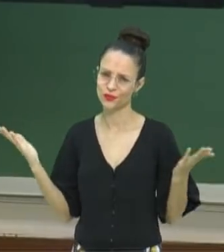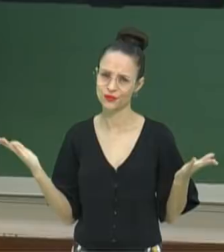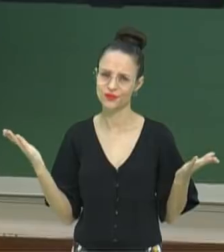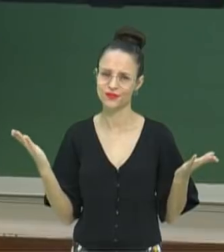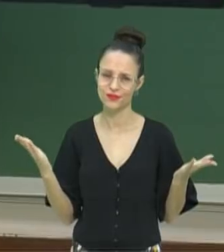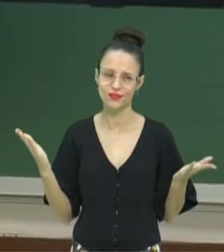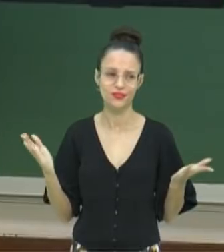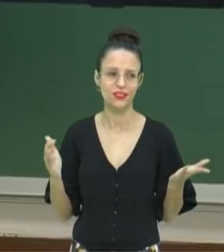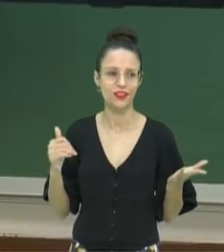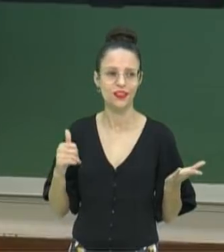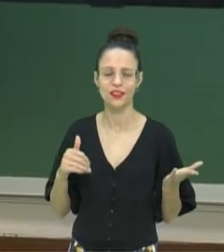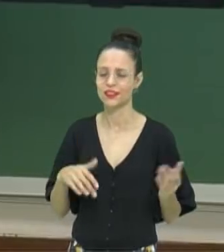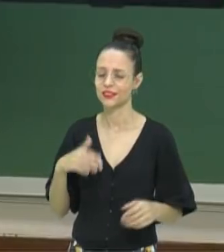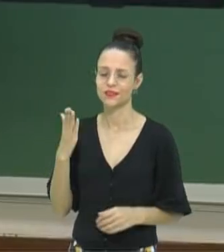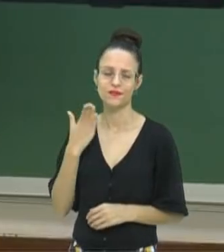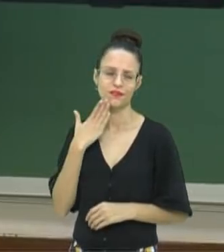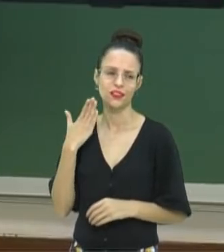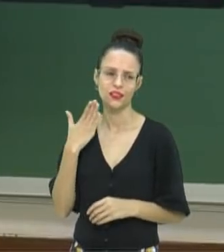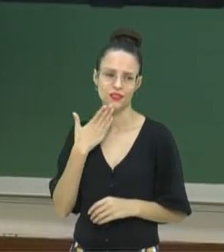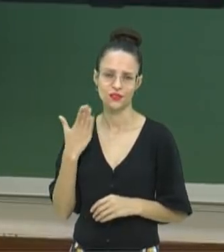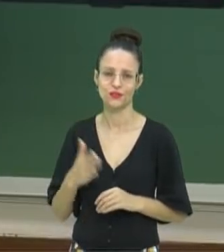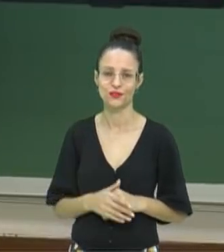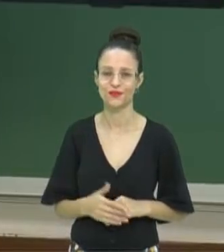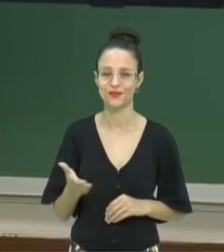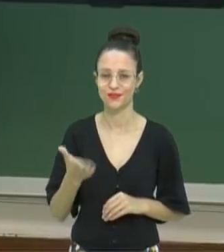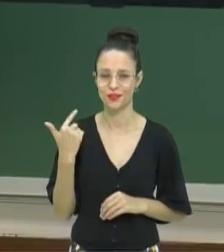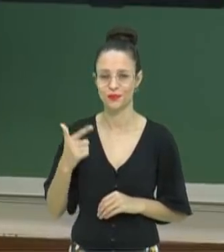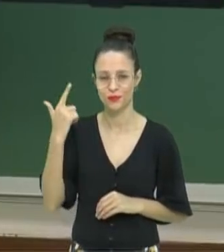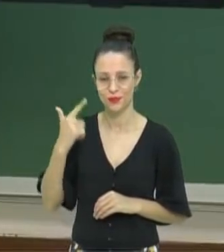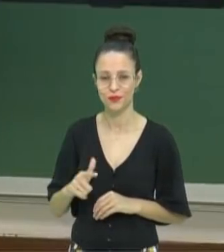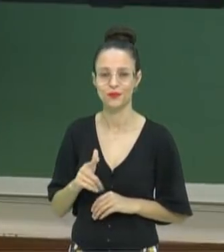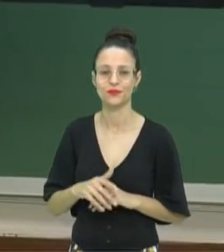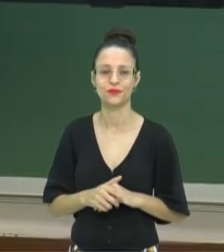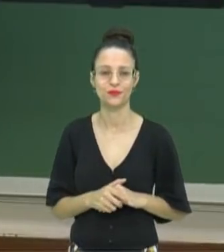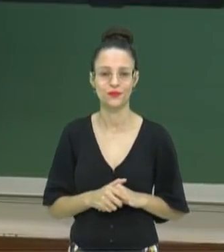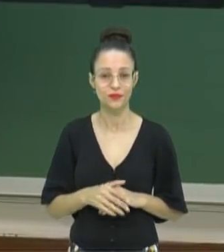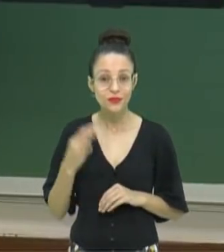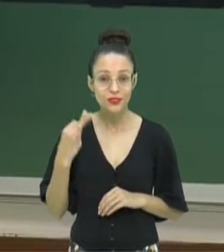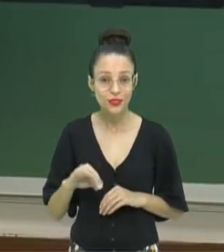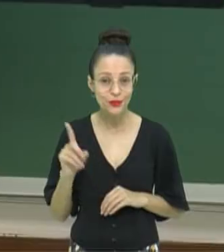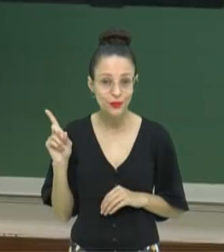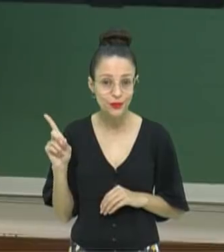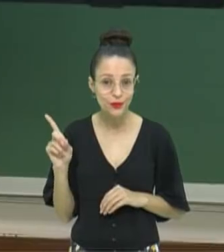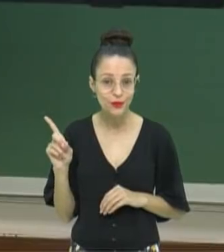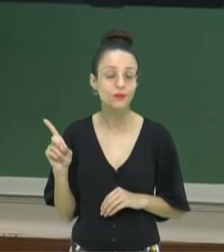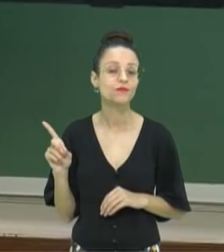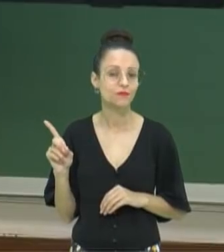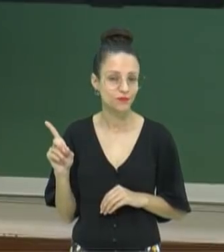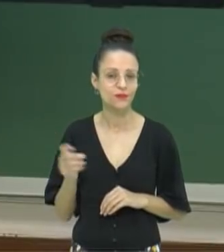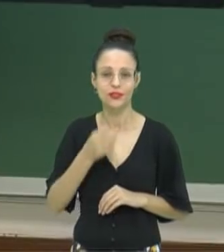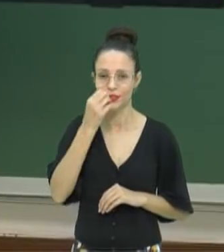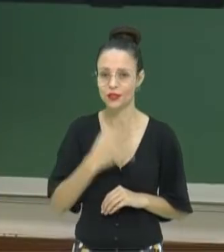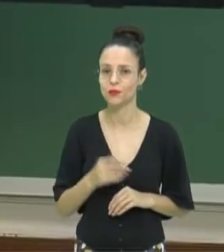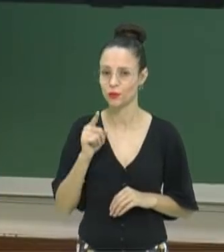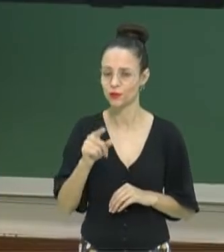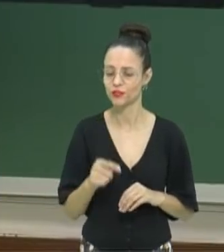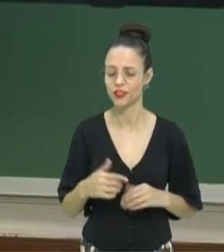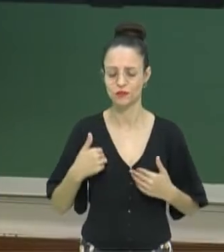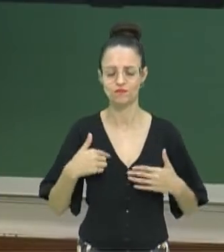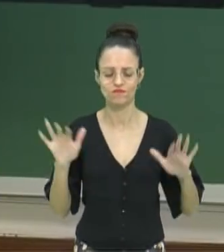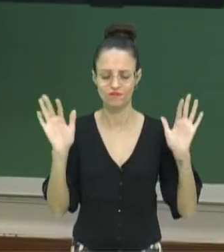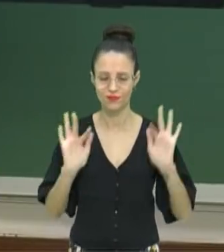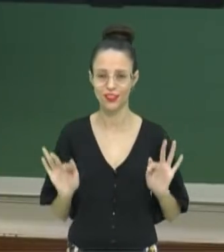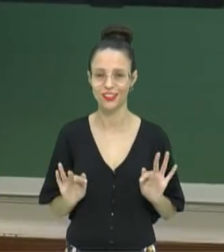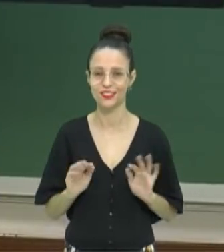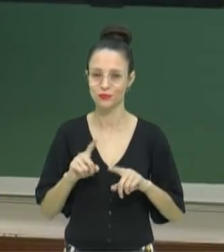gente? Esse é molezinha. Vamos para o próximo? Você acertou esse? Muito bem para você. Fico muito